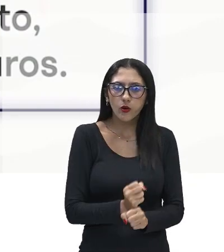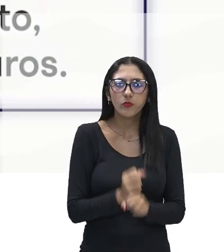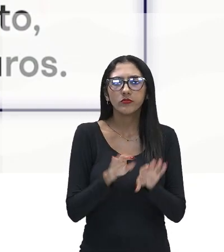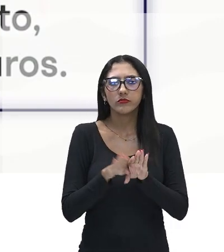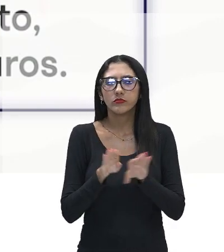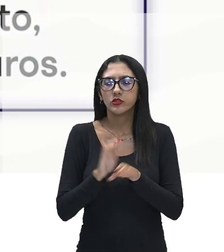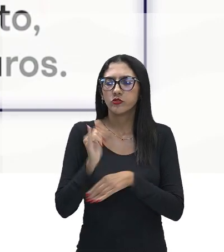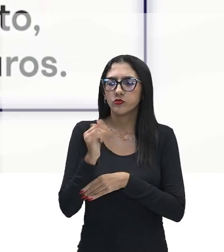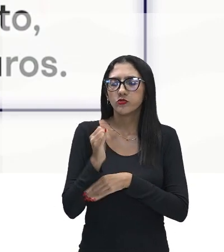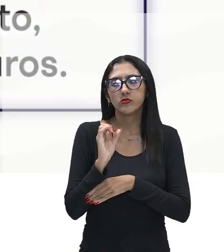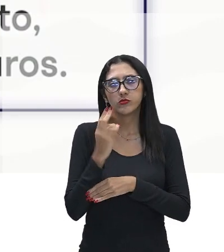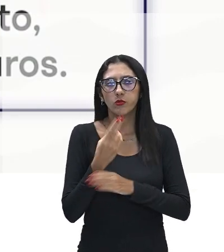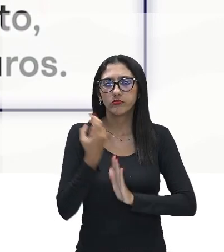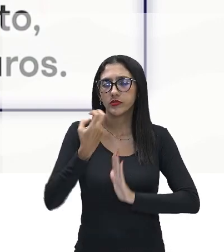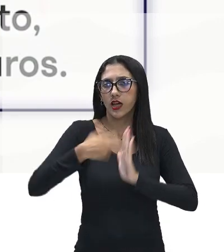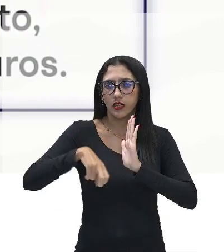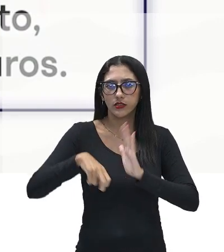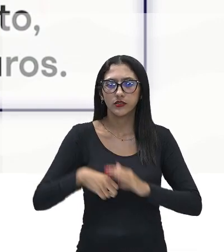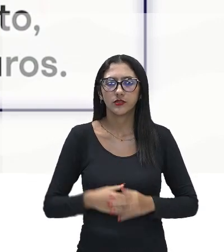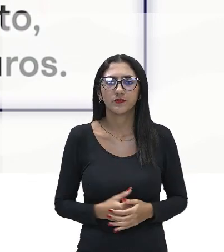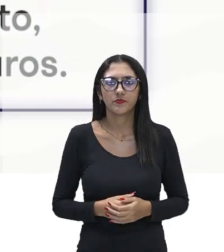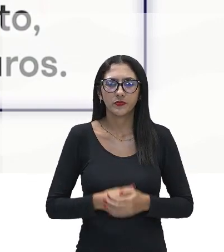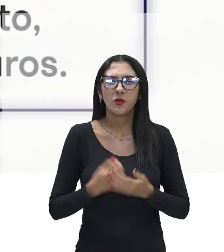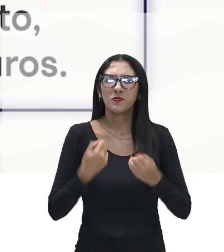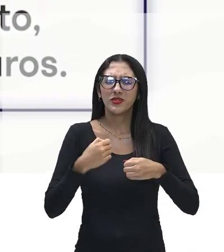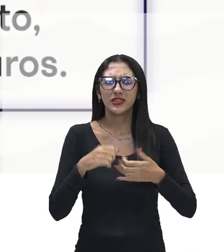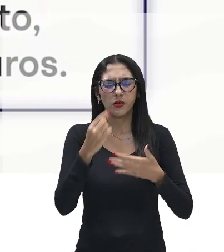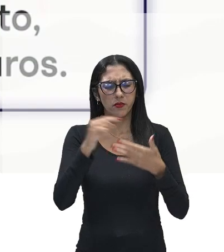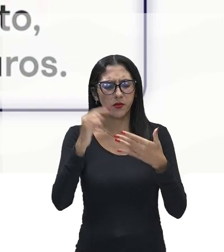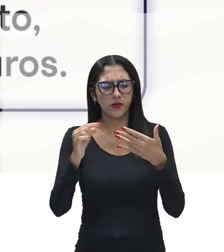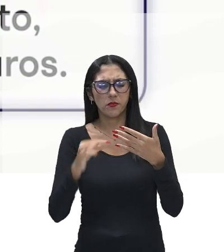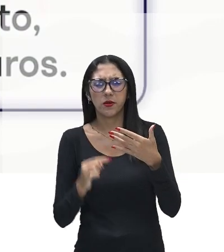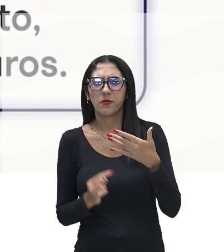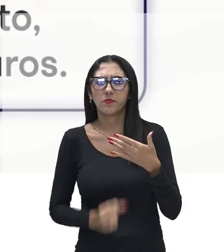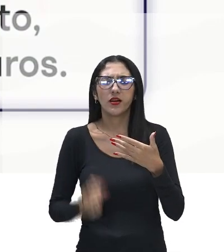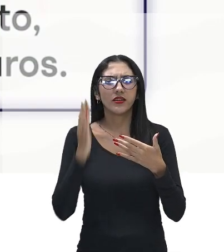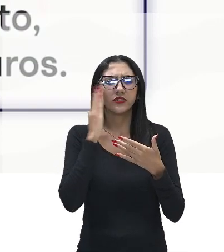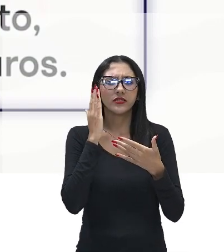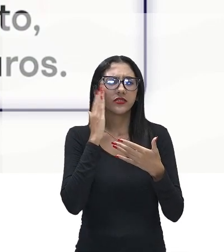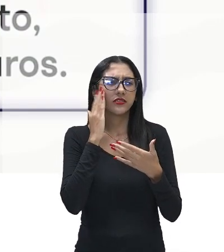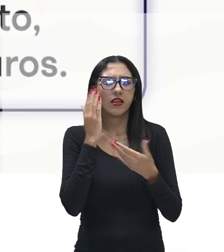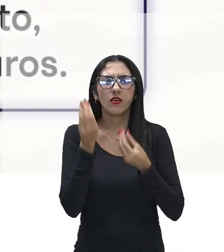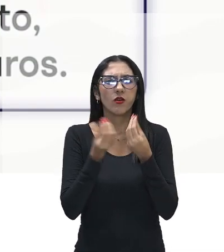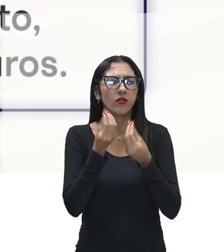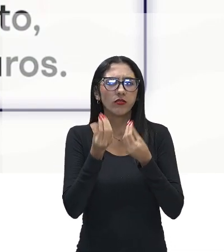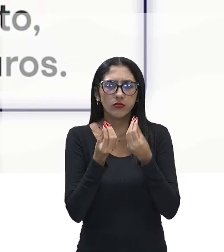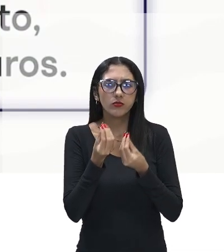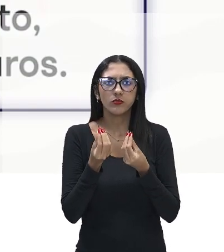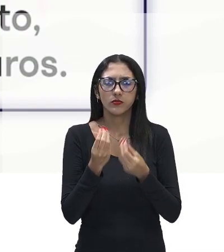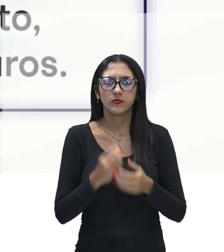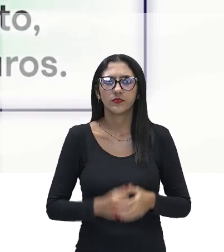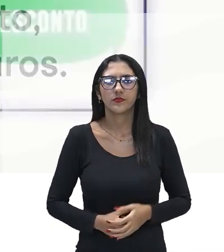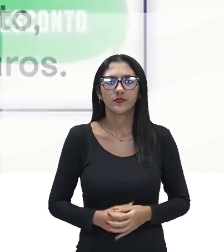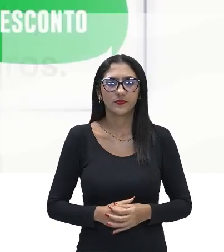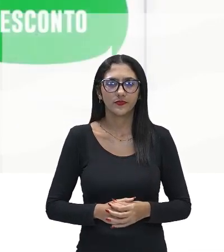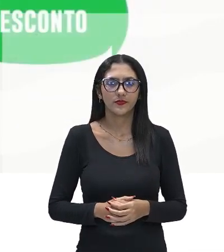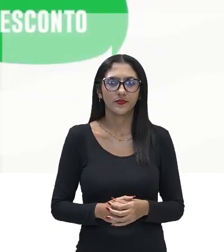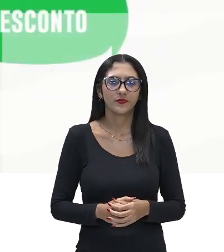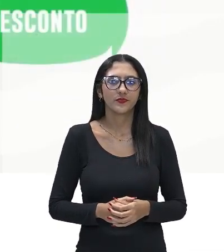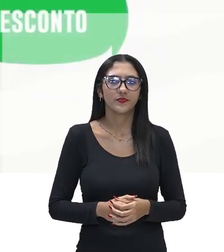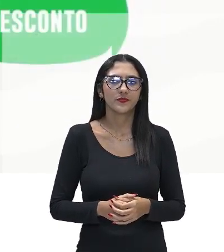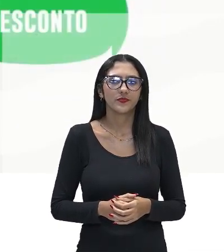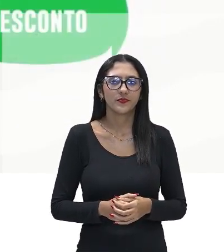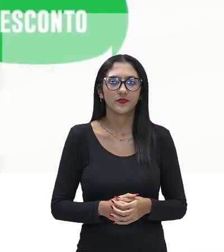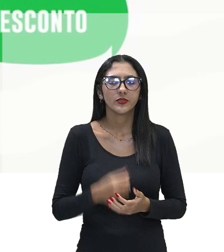é importante que vocês aprendam o que significa cada um desses termos, ok? Vamos aqui ver o